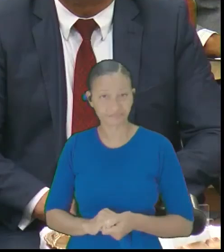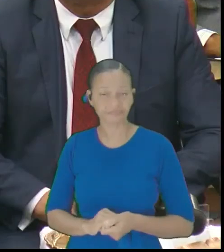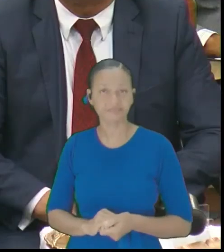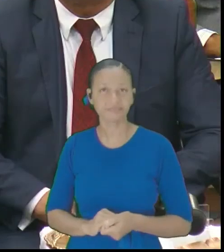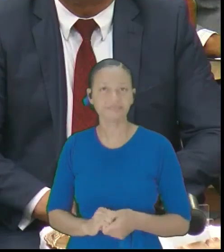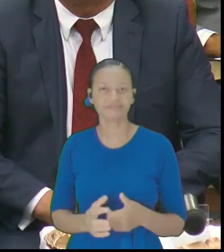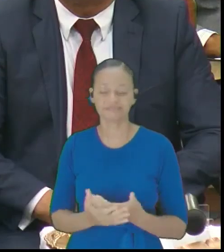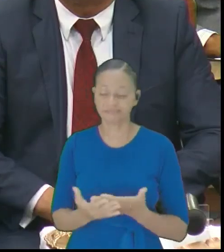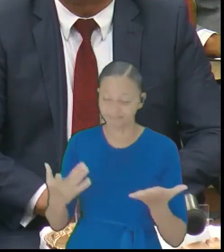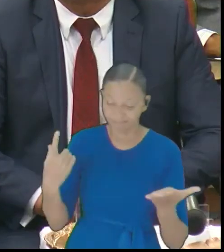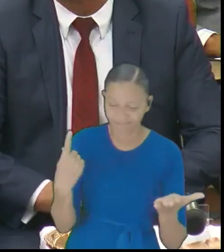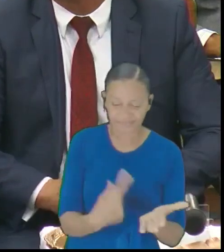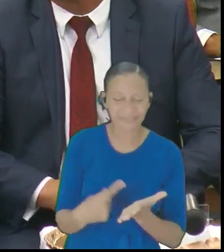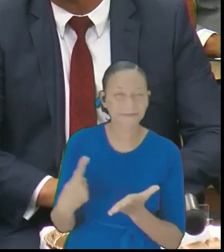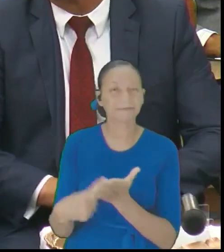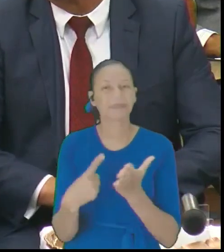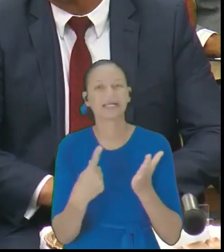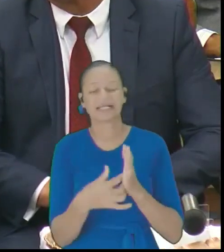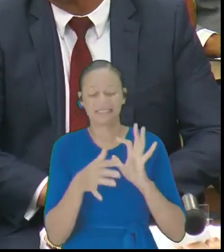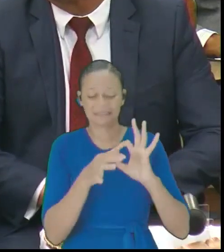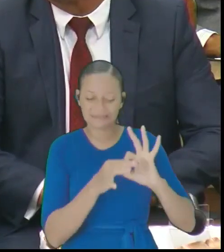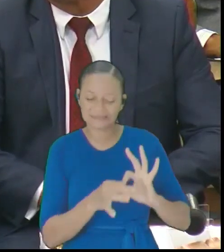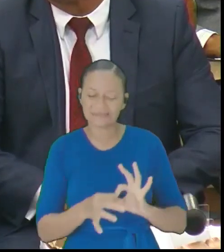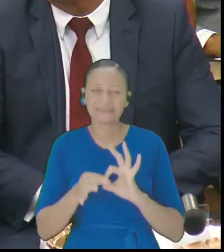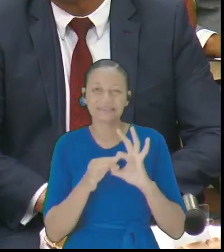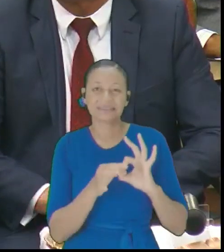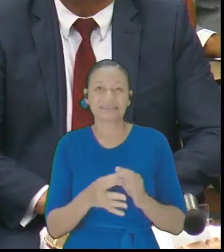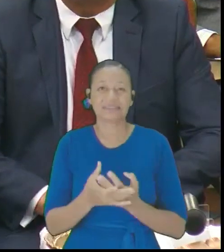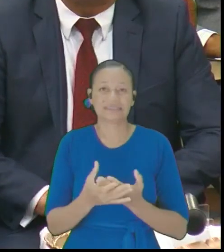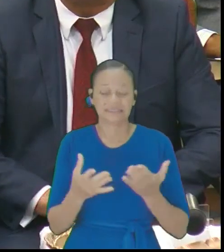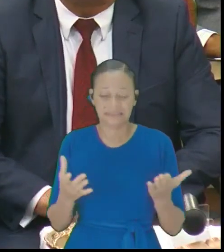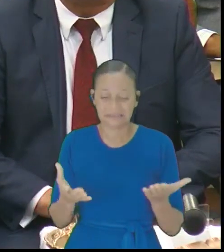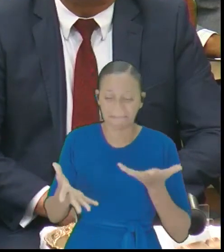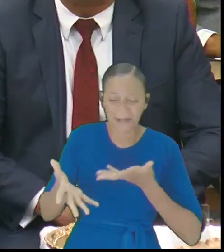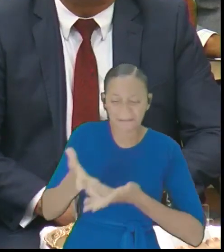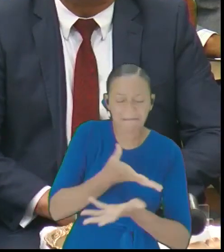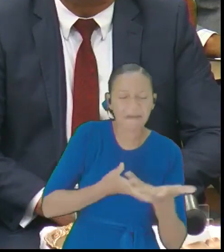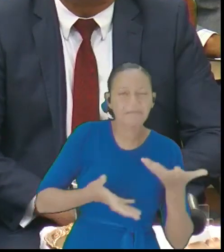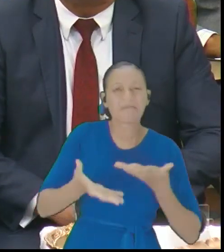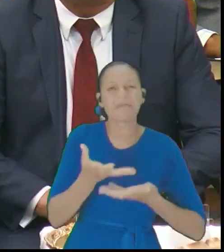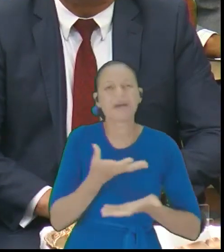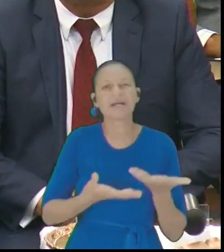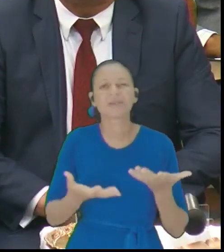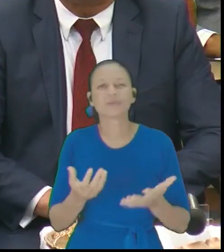Aí ele estabelece aliança com Abraão, e naquela troca ele disse assim: Abraão, tudo que é meu é